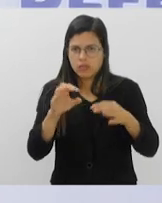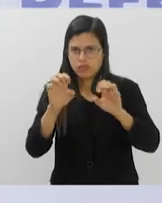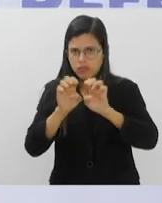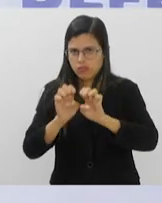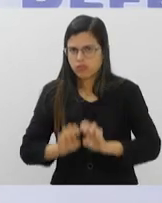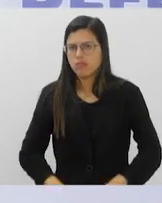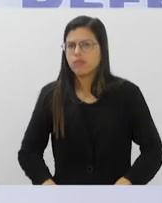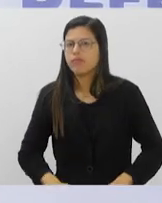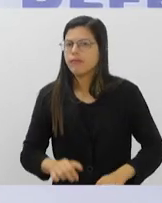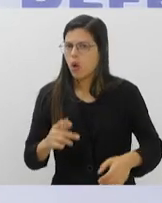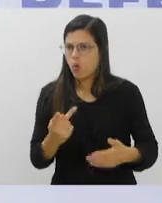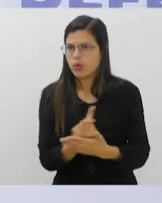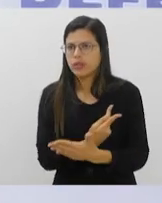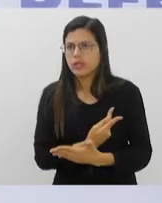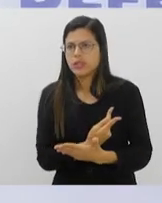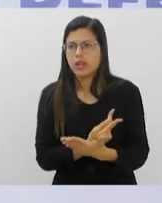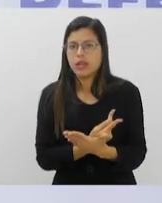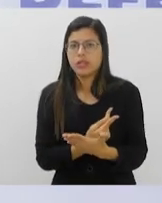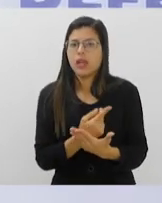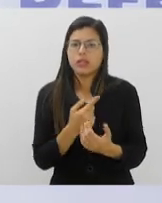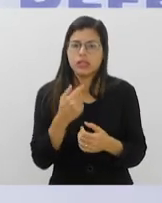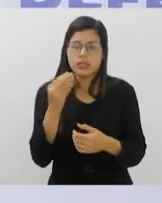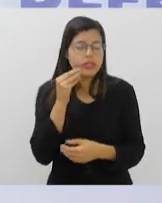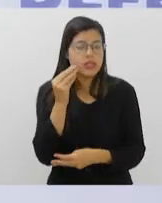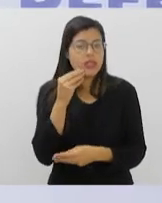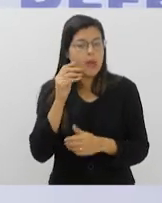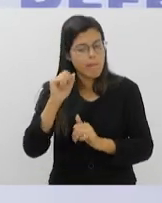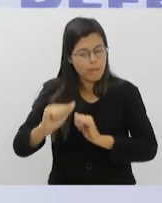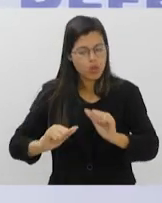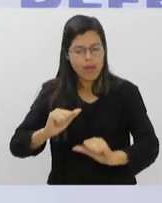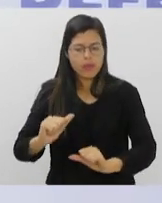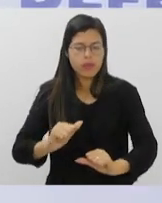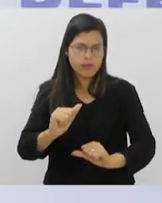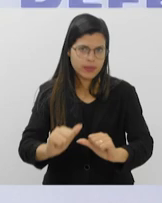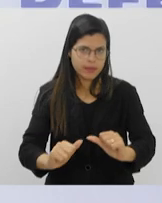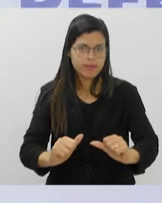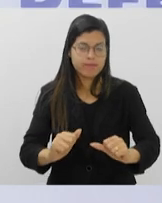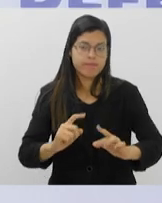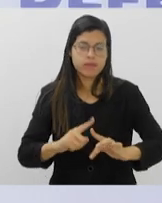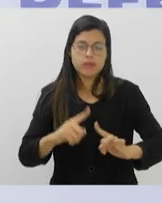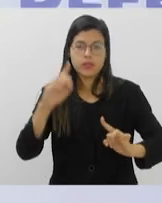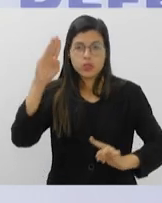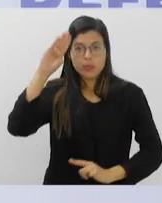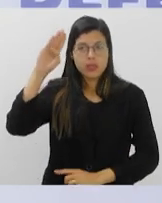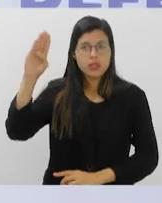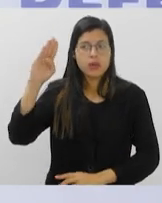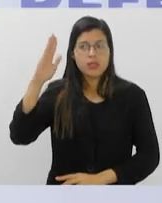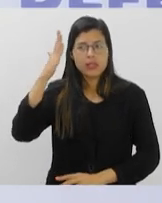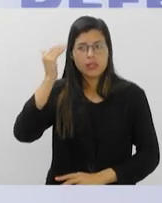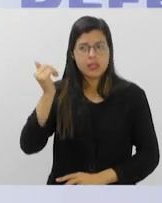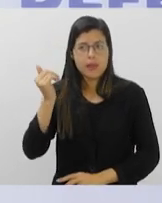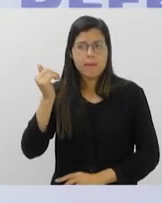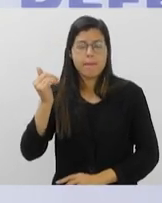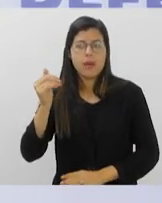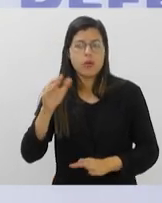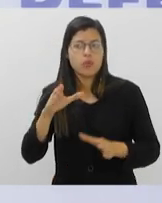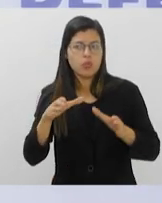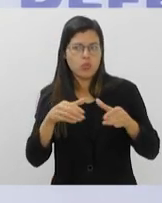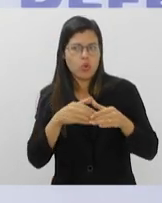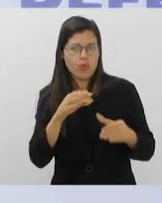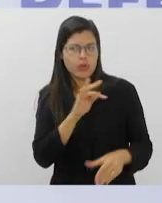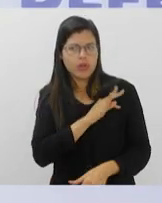realidade né que busca a mudar a cada momento mas principalmente Nós Sabemos quanto a corpo técnico Isso é